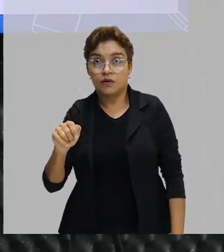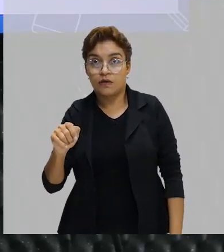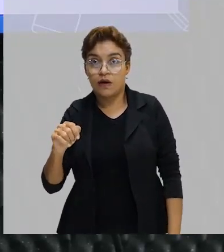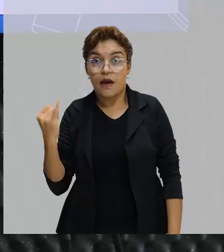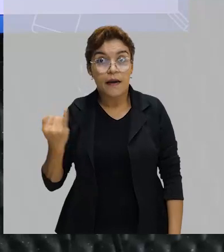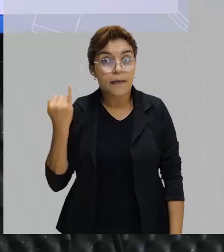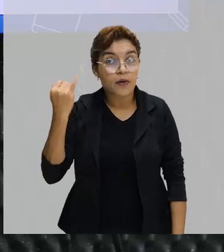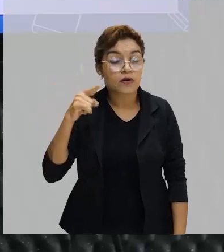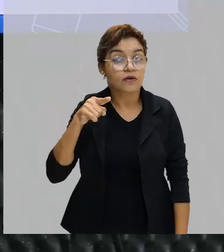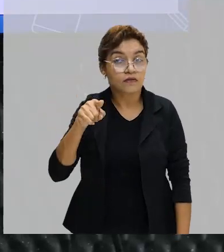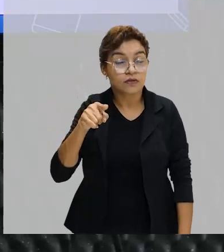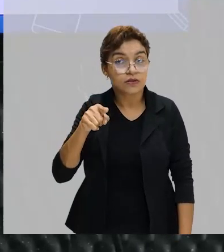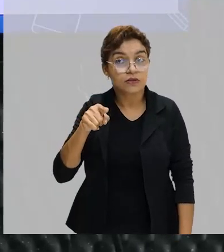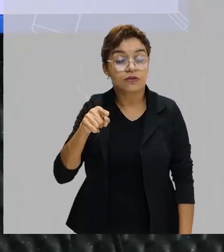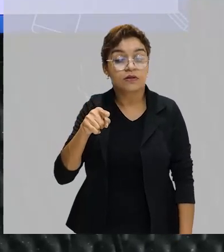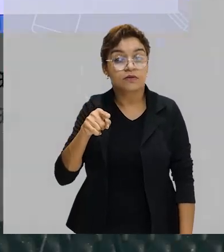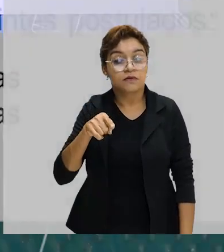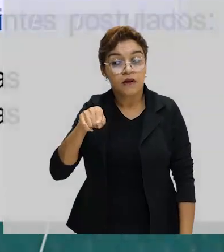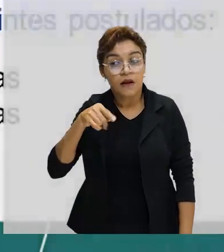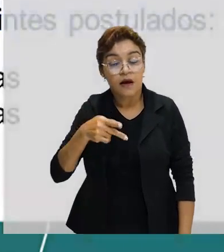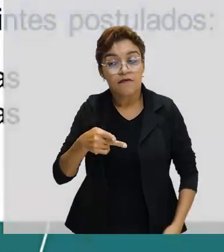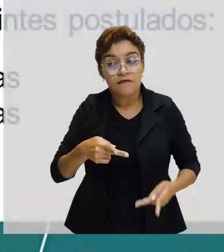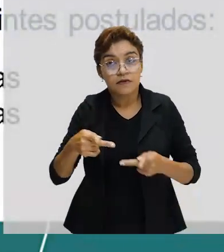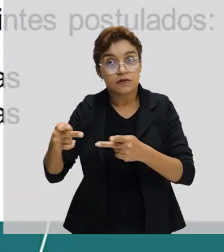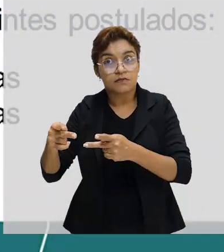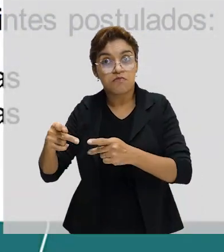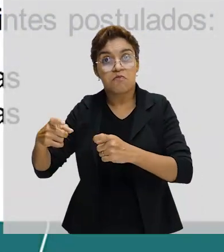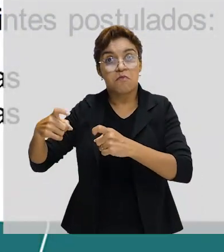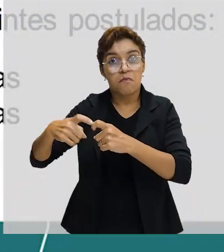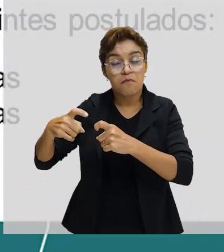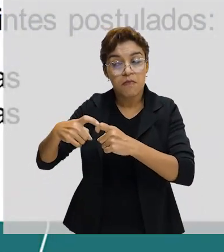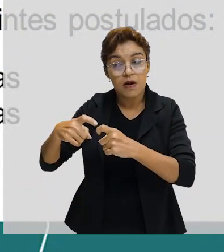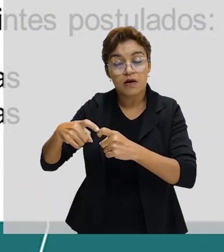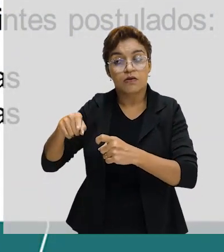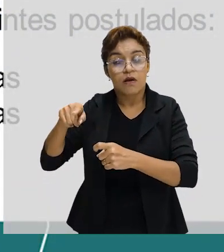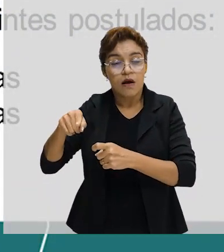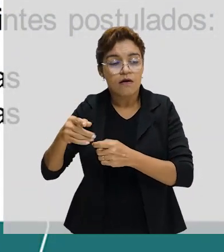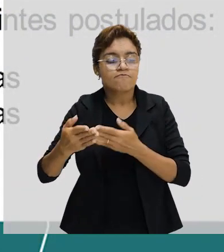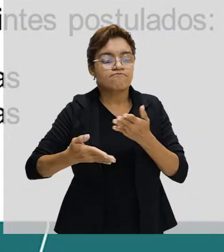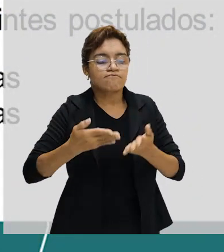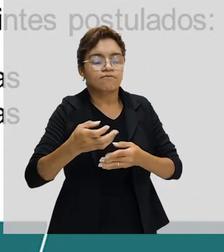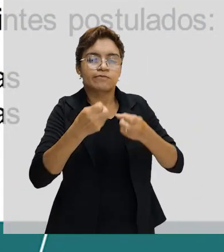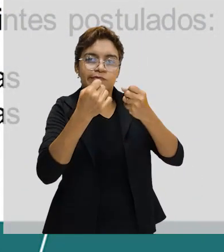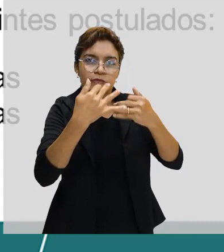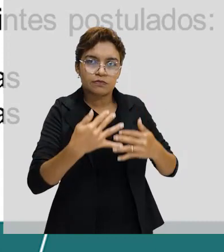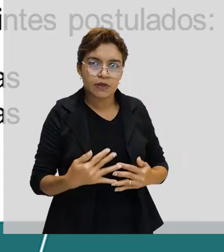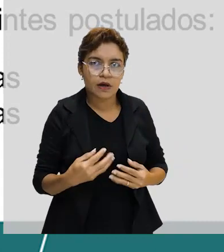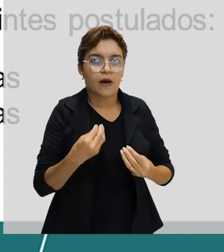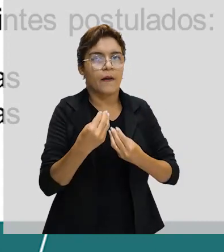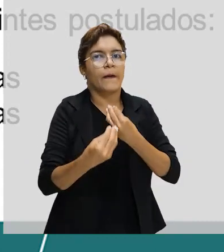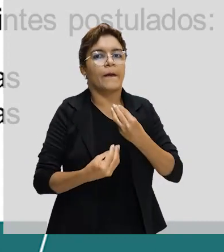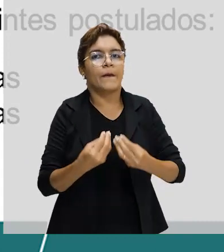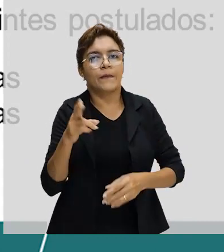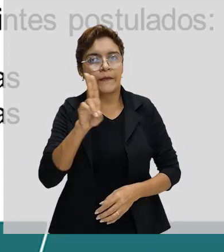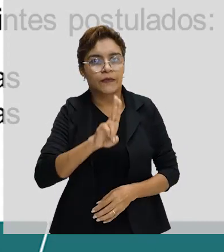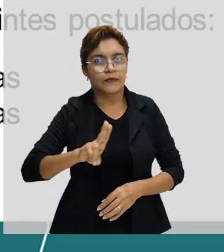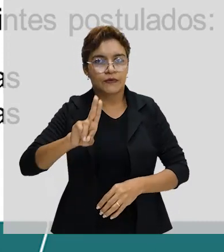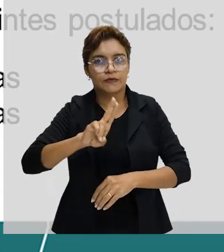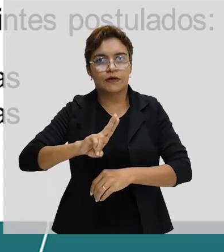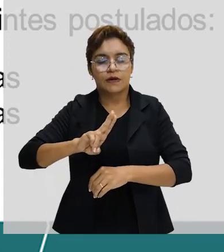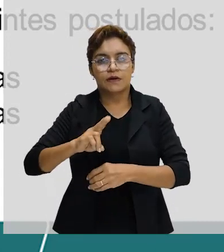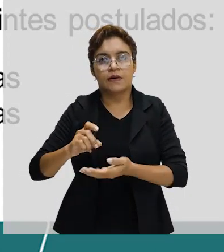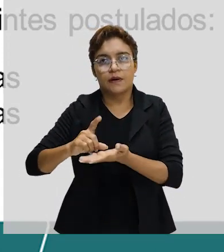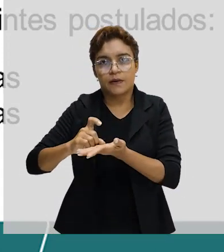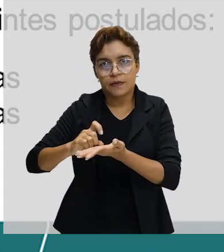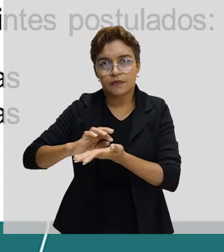com o seu tom de pele, você vai ver, você vai escolher um fator ideal, um fator de proteção. Tudo